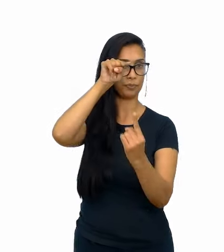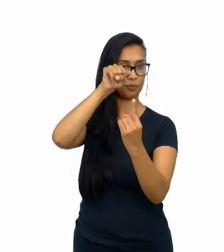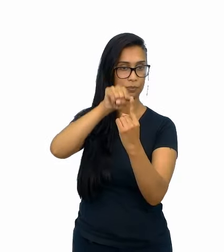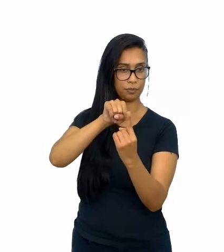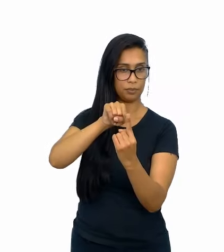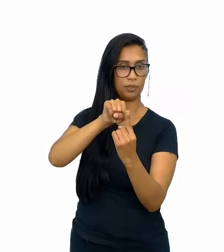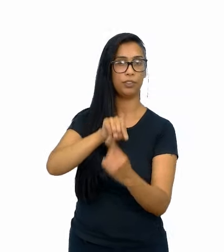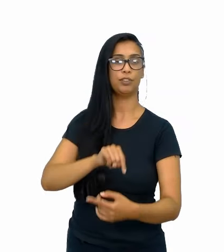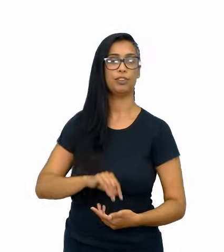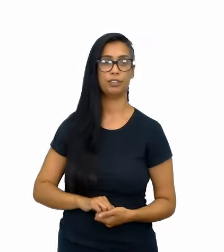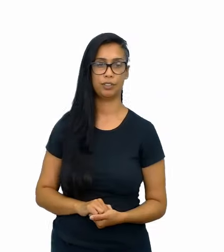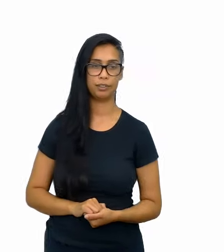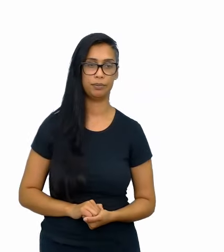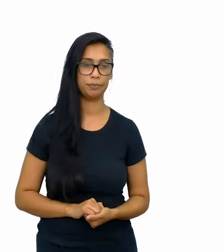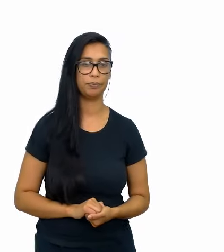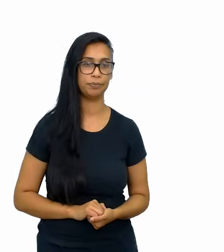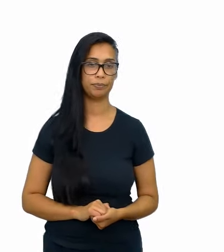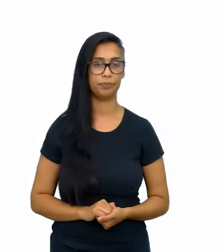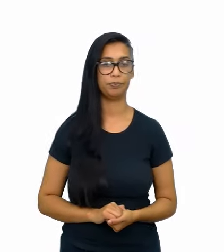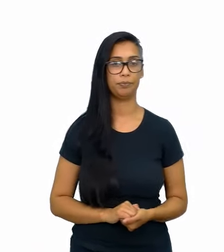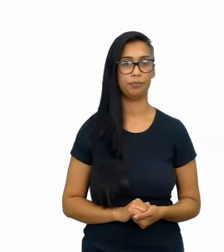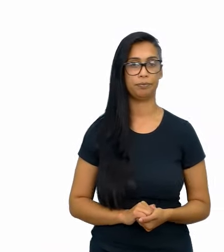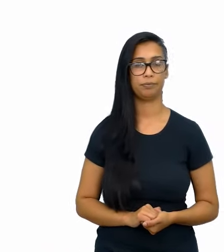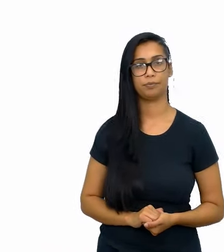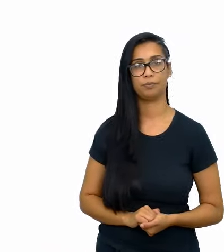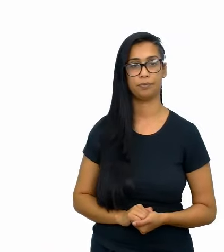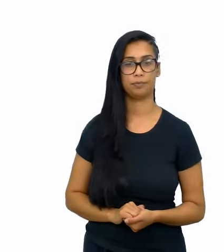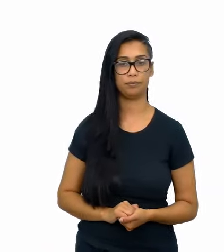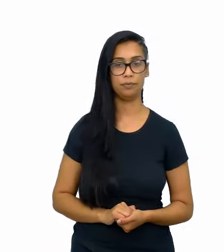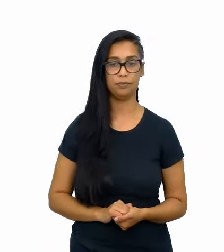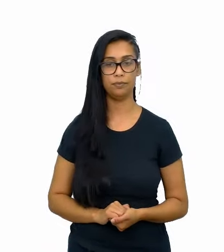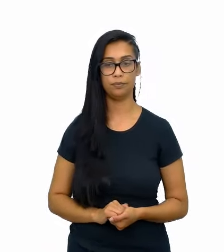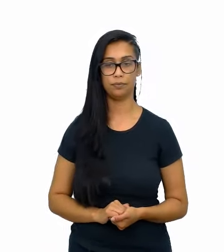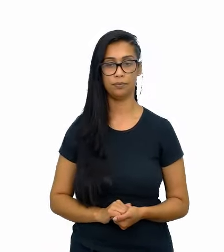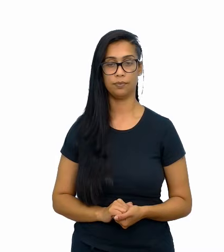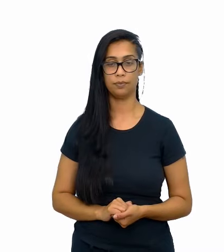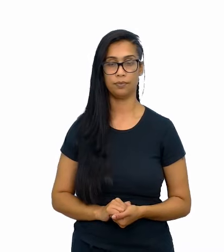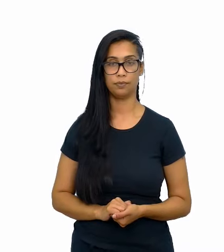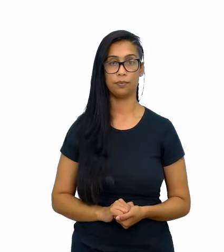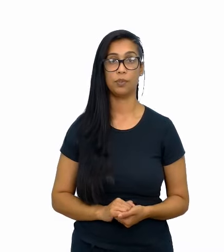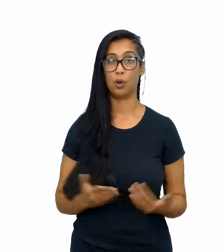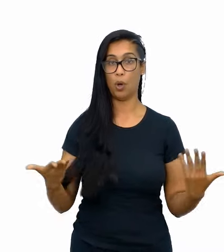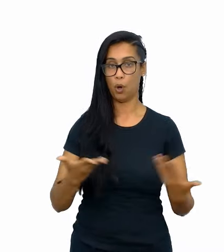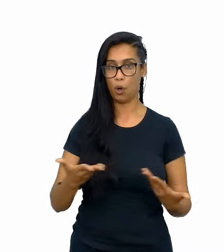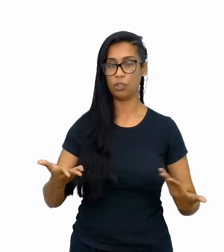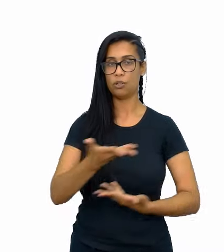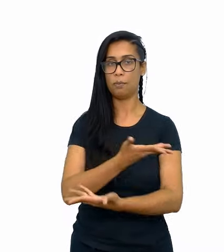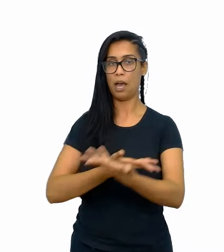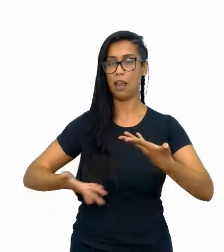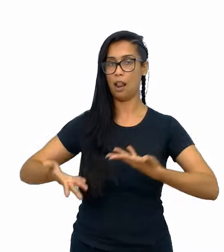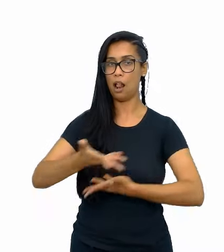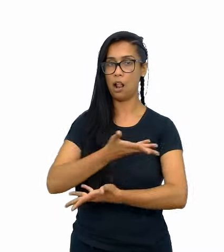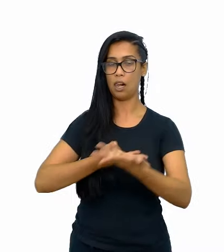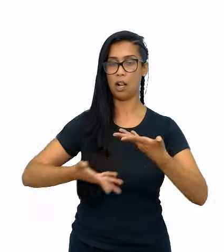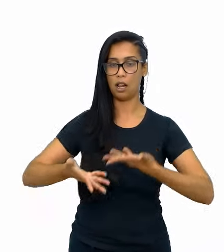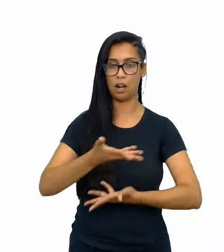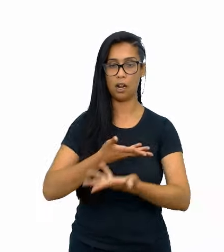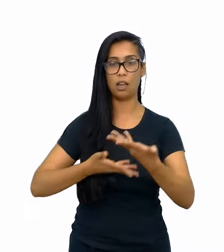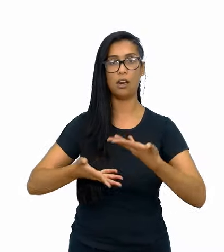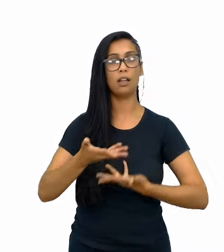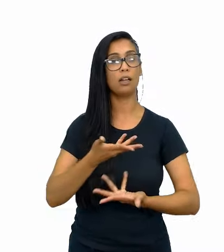de hoje. Então, nós temos para nossa conversa aqui de hoje, da nossa formação,